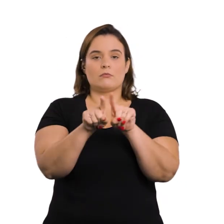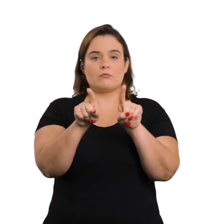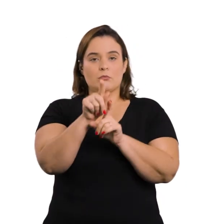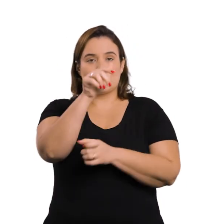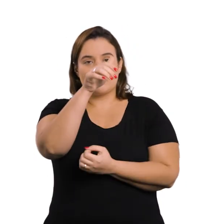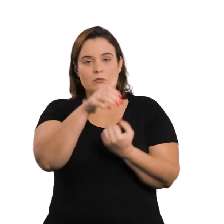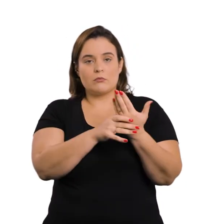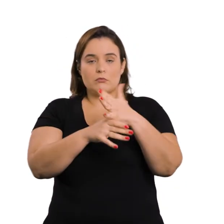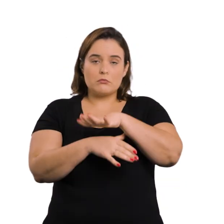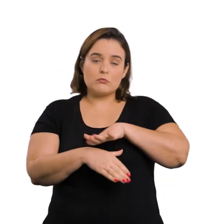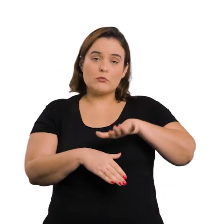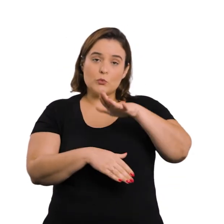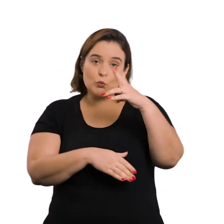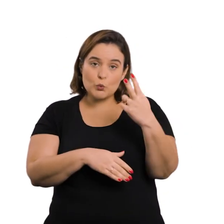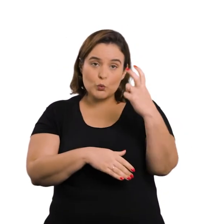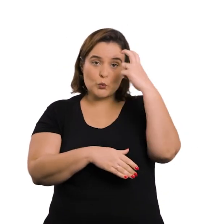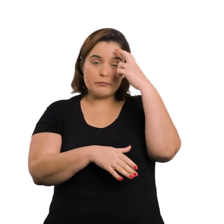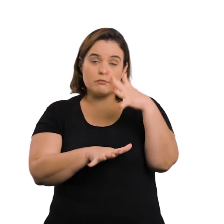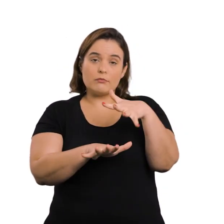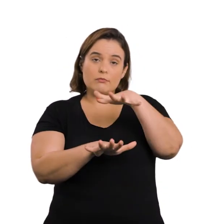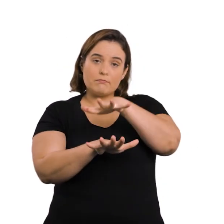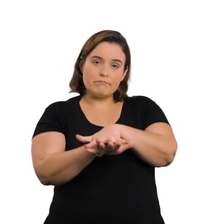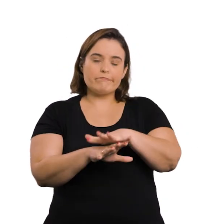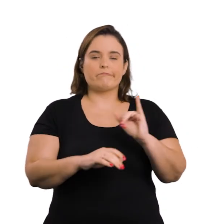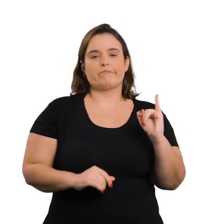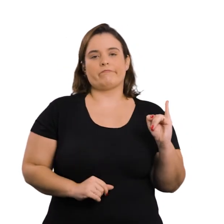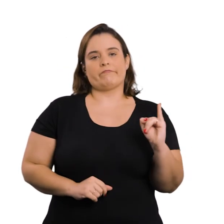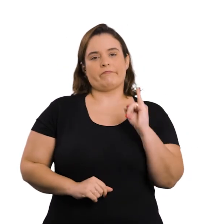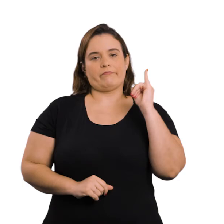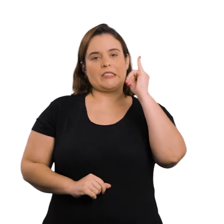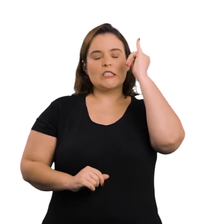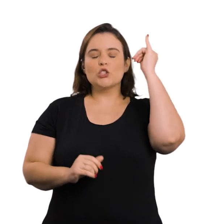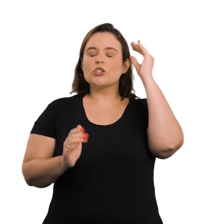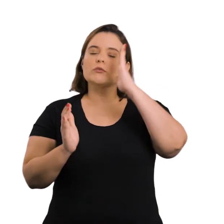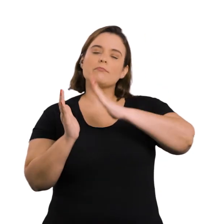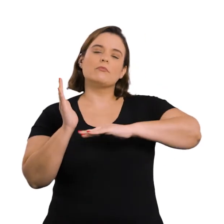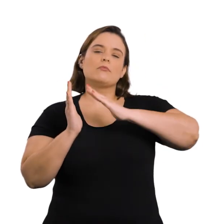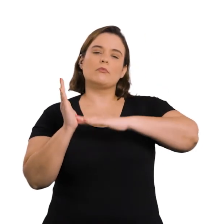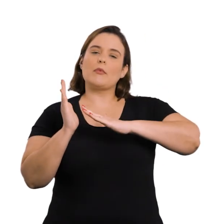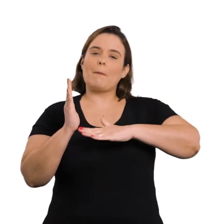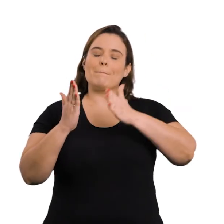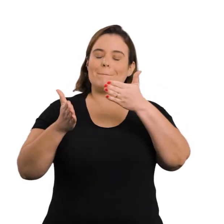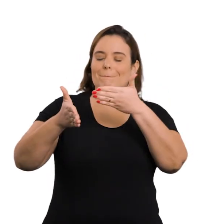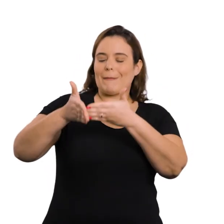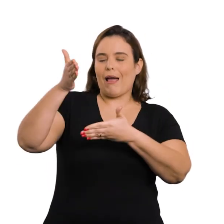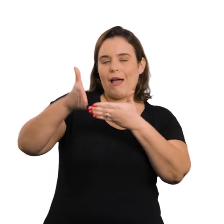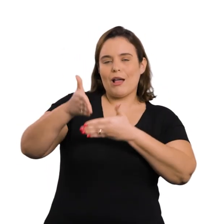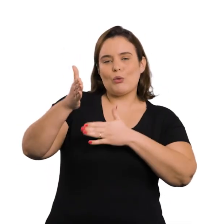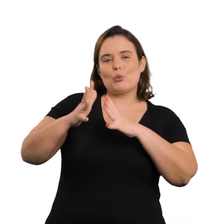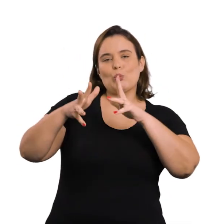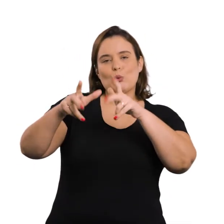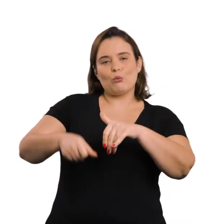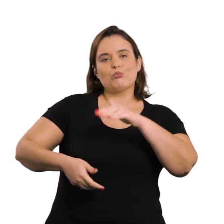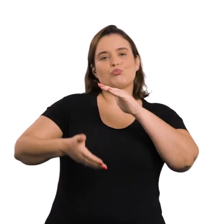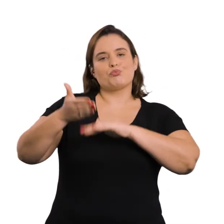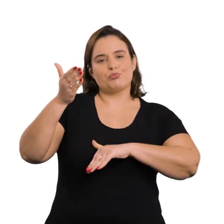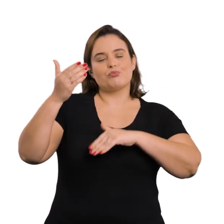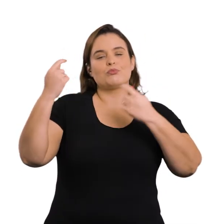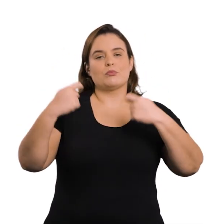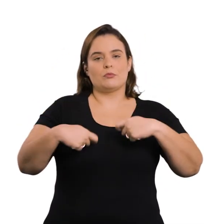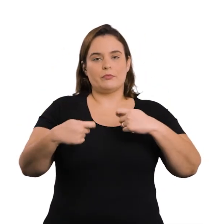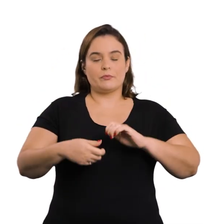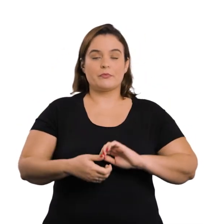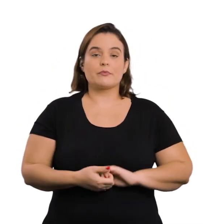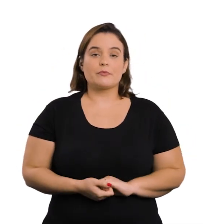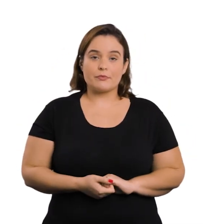pessoas, e a construção de um ambiente e cultura inclusivos, é fundamental a eliminação de todas as barreiras em suas